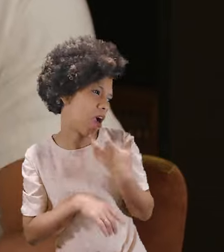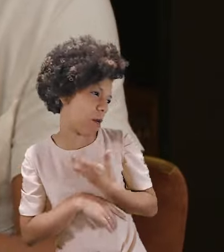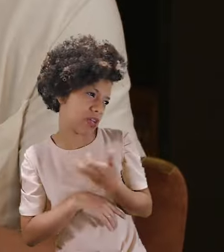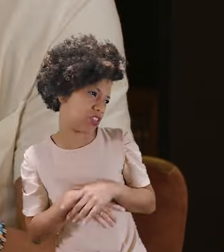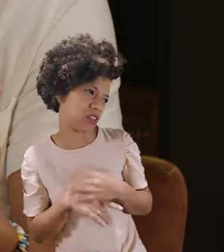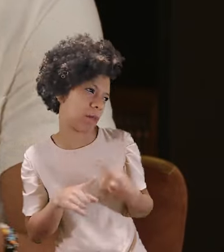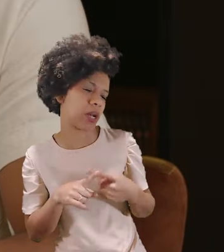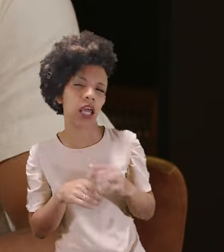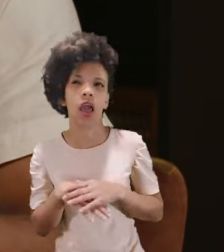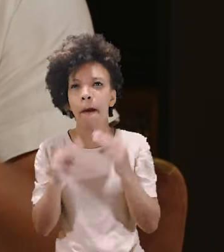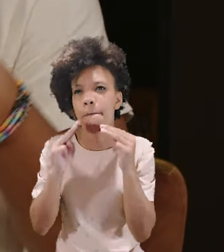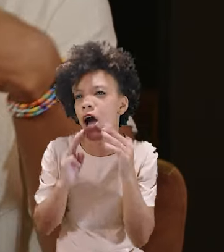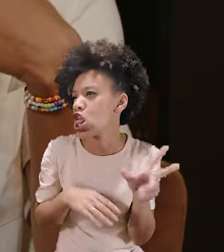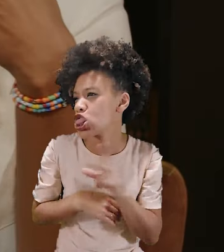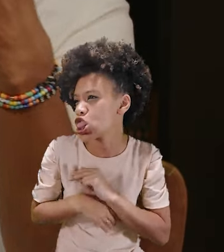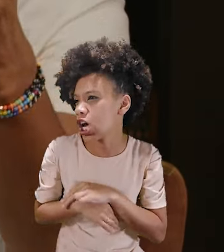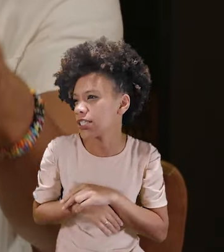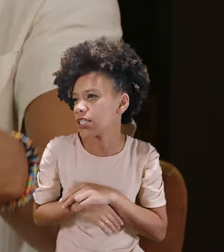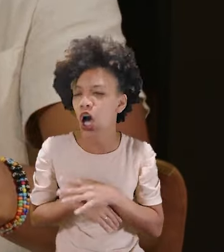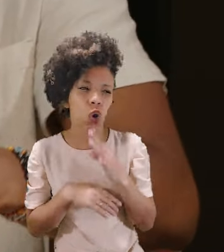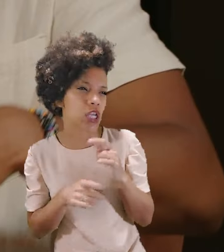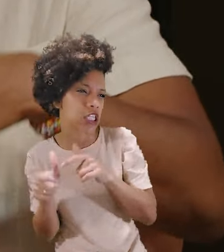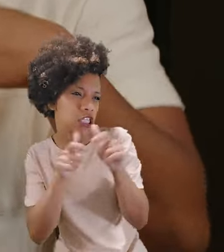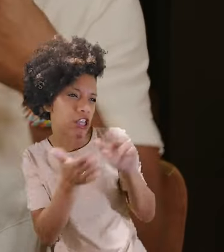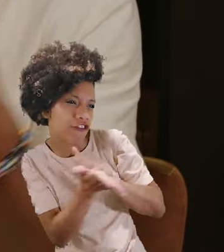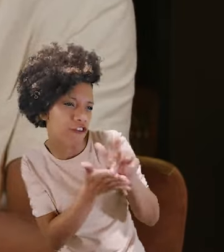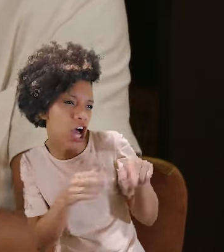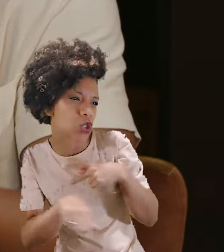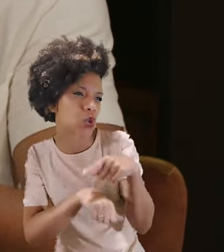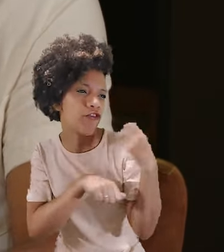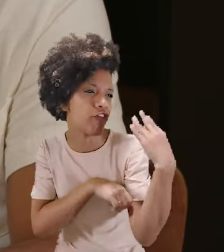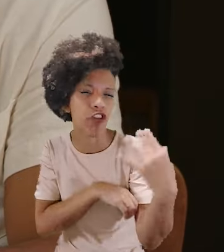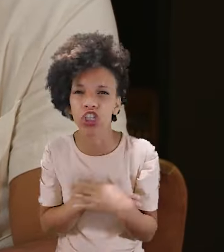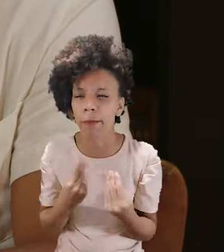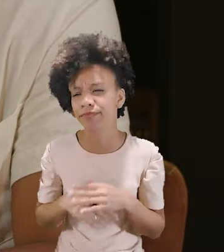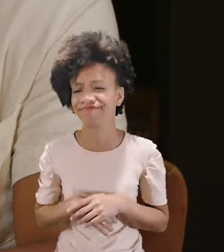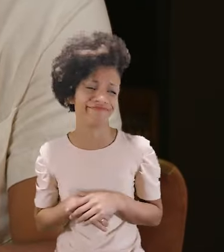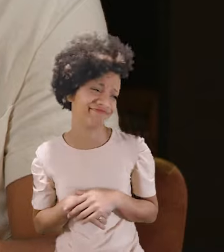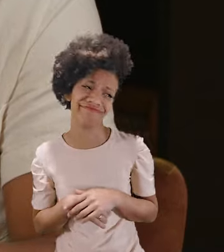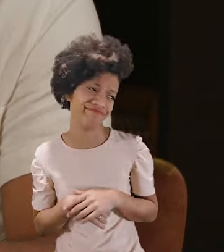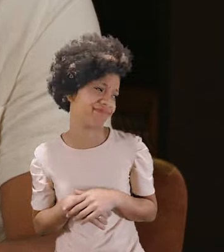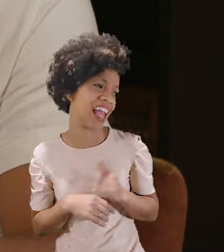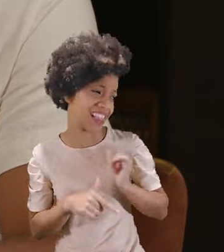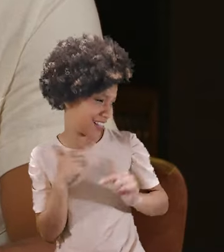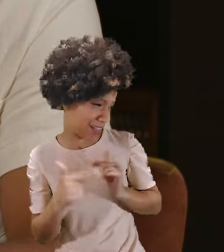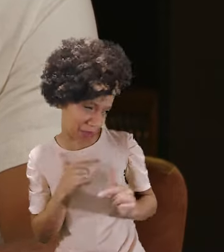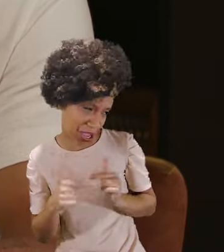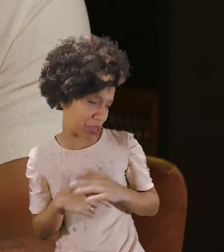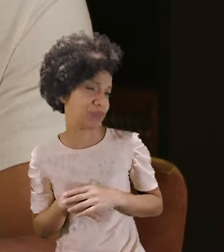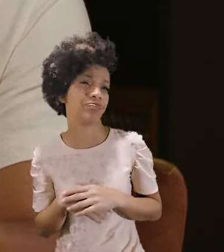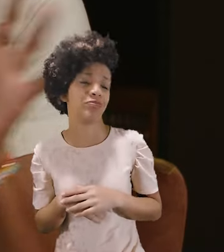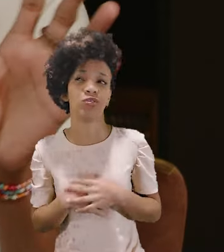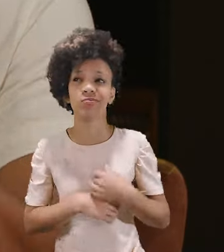utilizada também né que eu fiquei essa coisa do mais trabalha Caraca pô vai curtir várias portas então você que vai viajar com a cara com uma não é caro tu fica lá tem muito trabalho